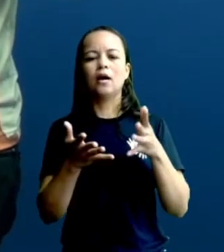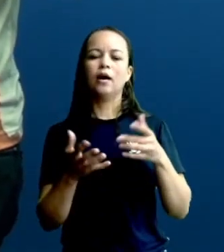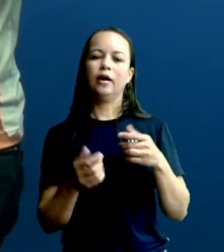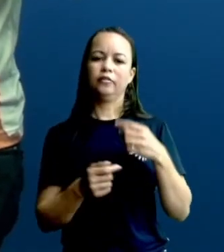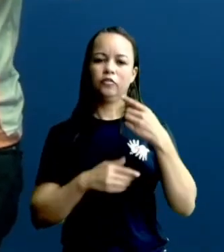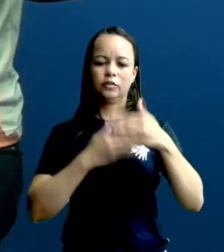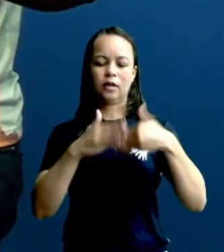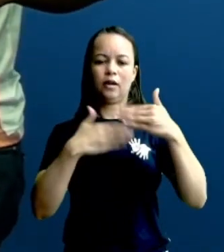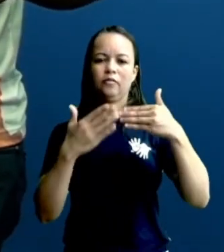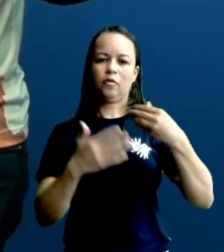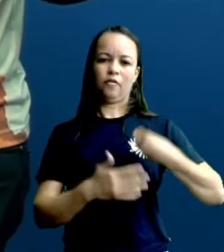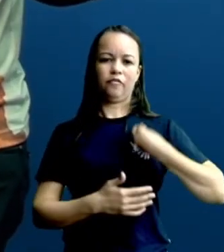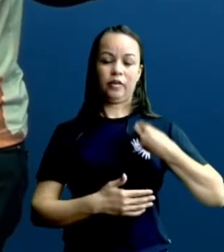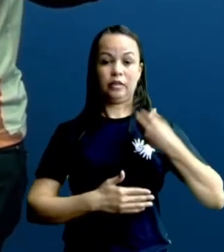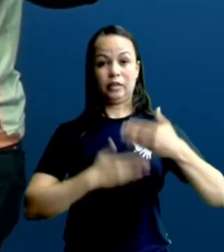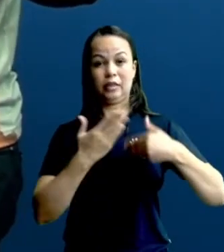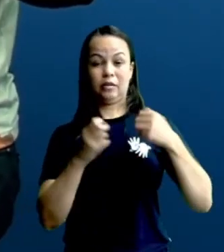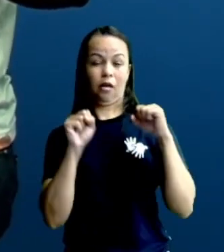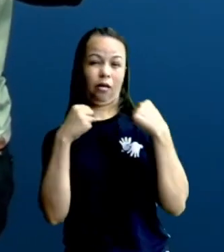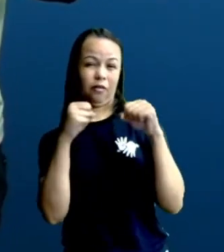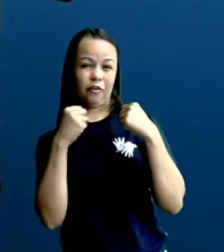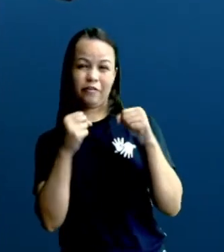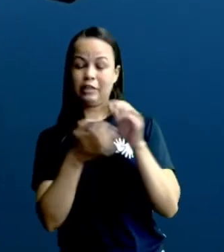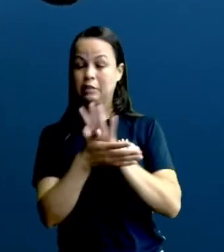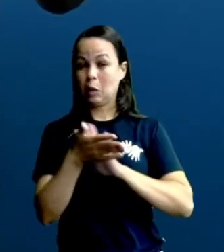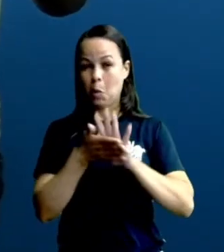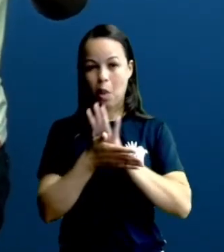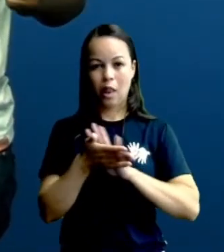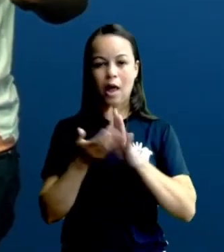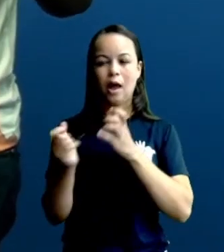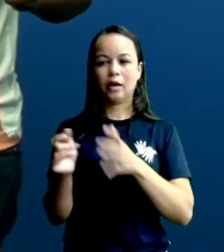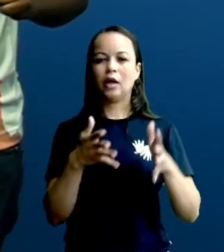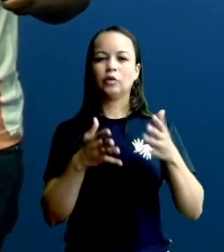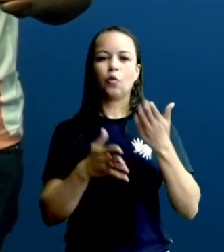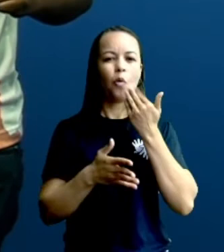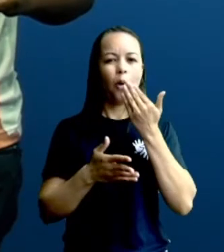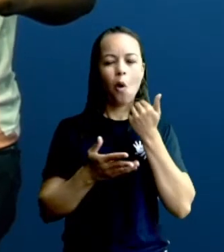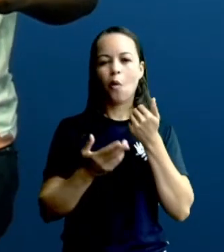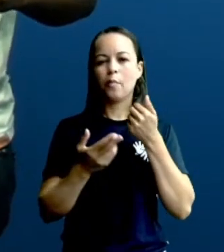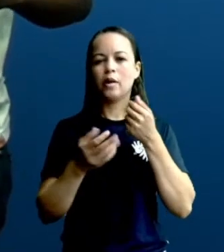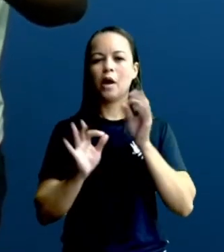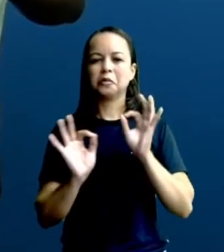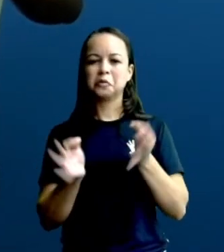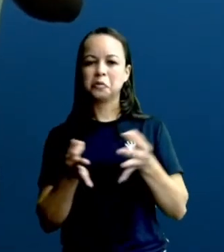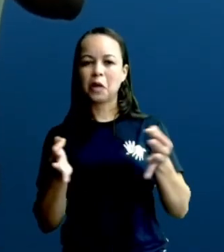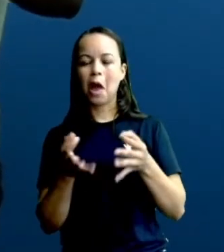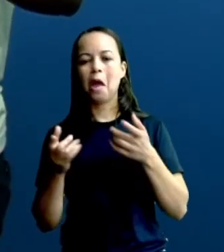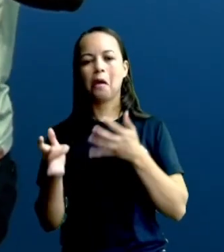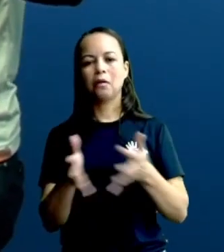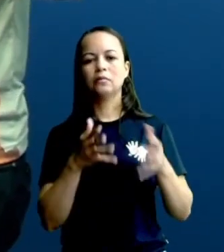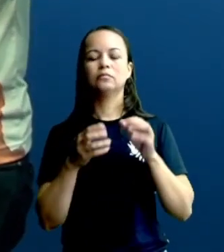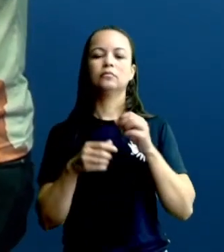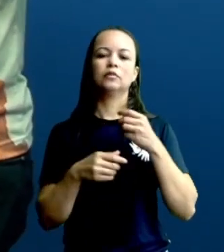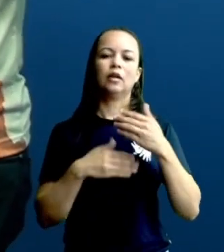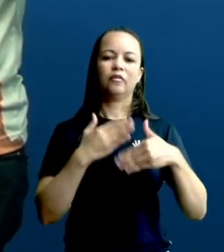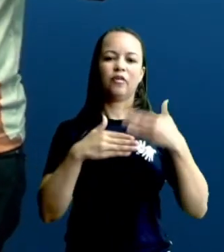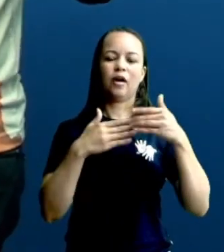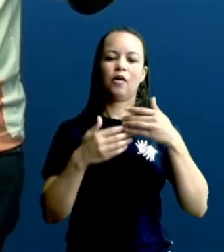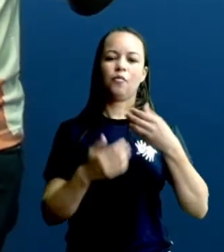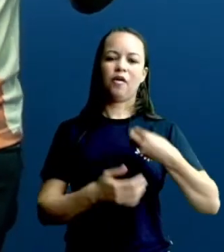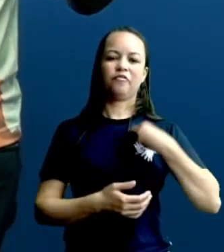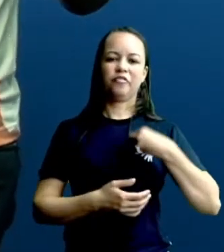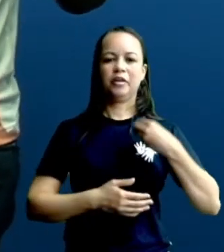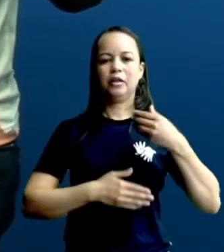vida em que você não faz exercícios físicos, que você não se alimenta adequadamente, leva uma vida sedentária com